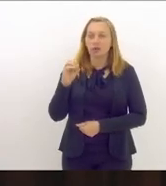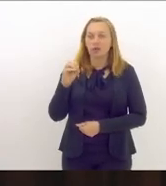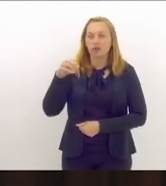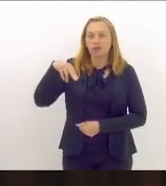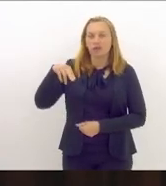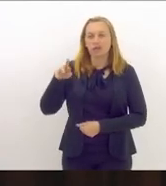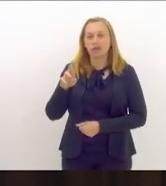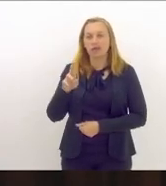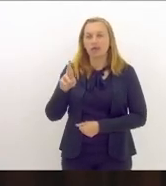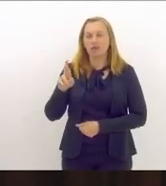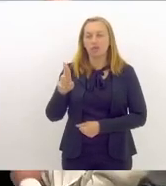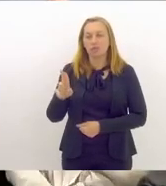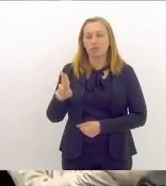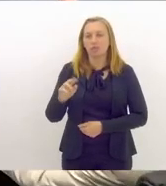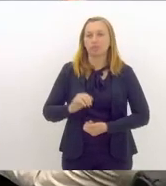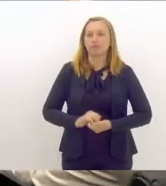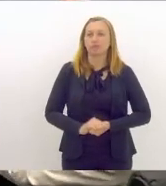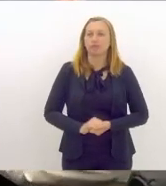Leonel de esquerda.